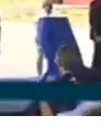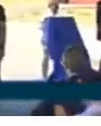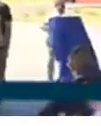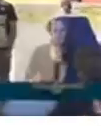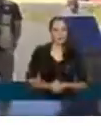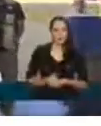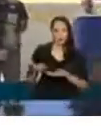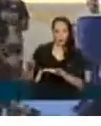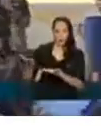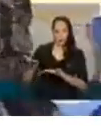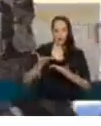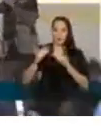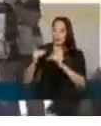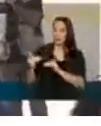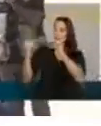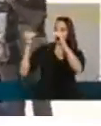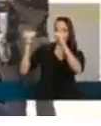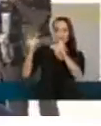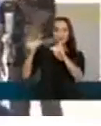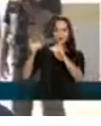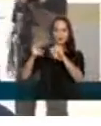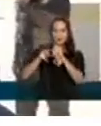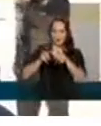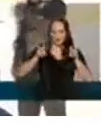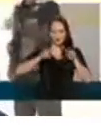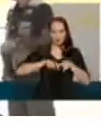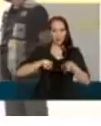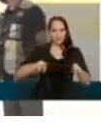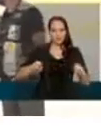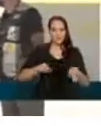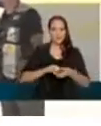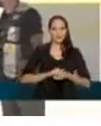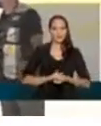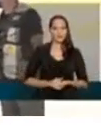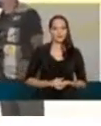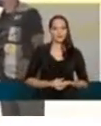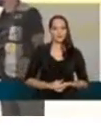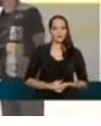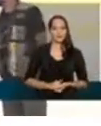Convidamos as autoridades a retornar aos seus lugares.